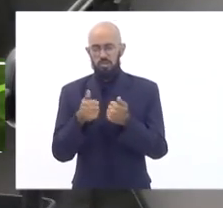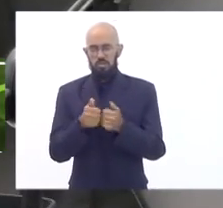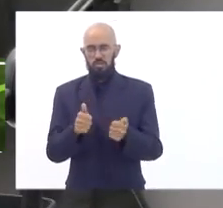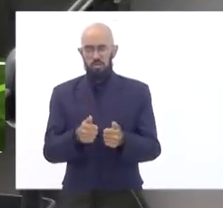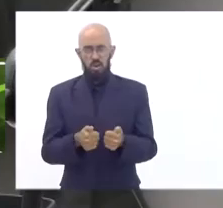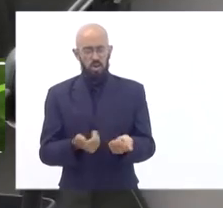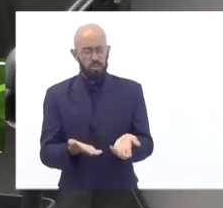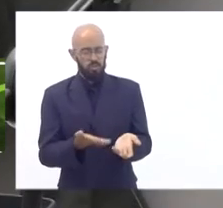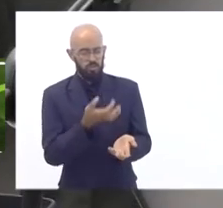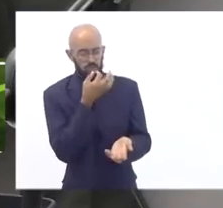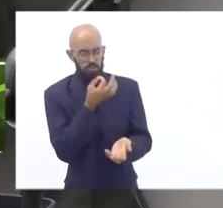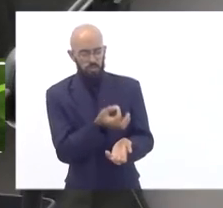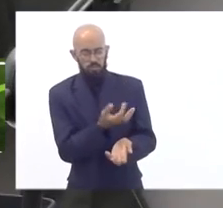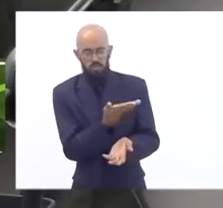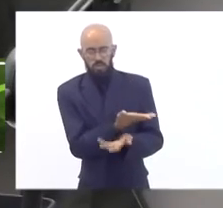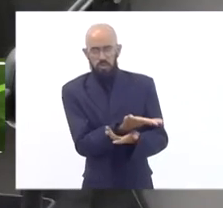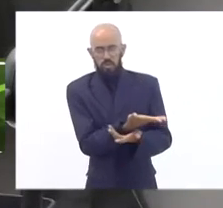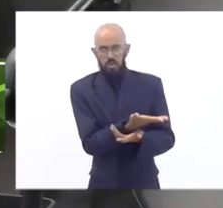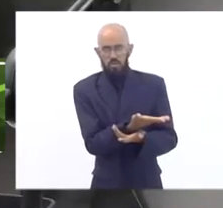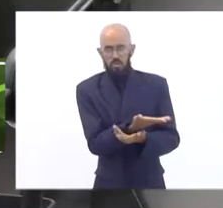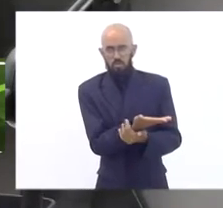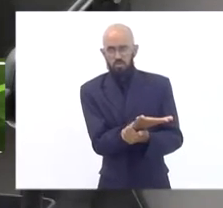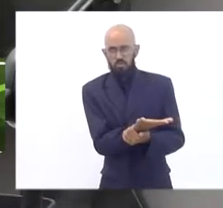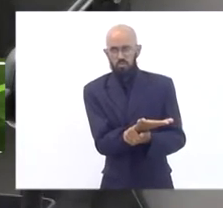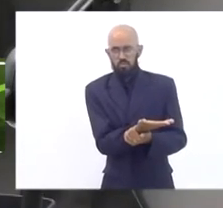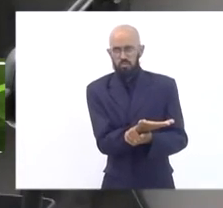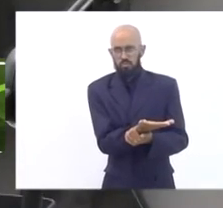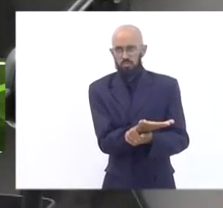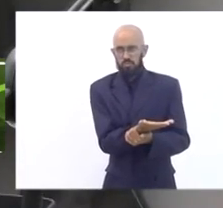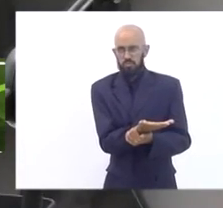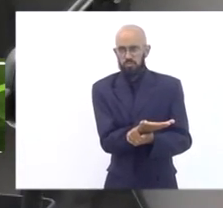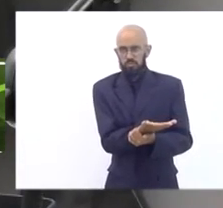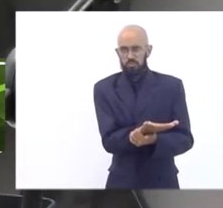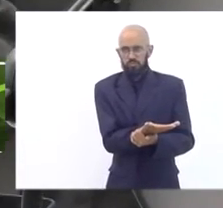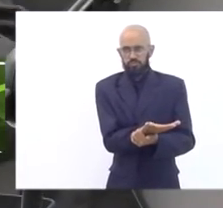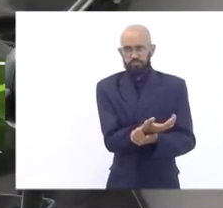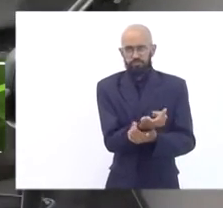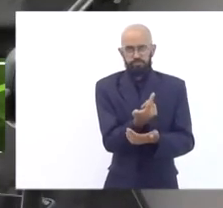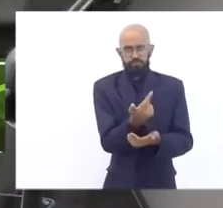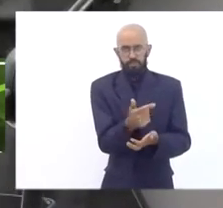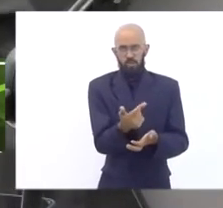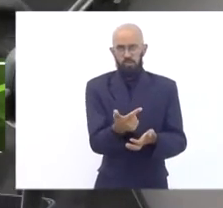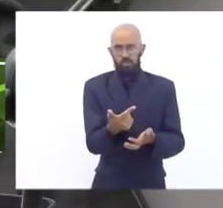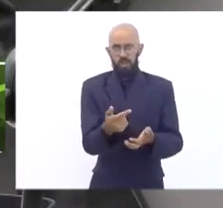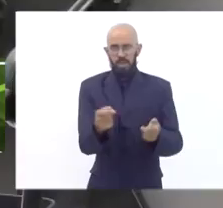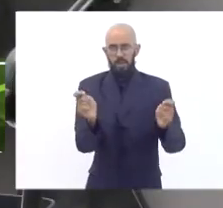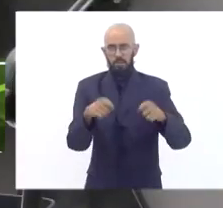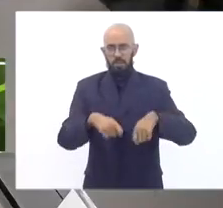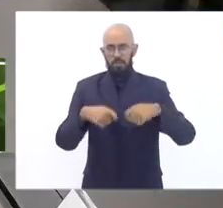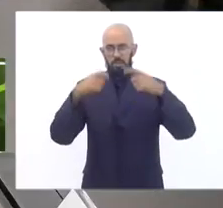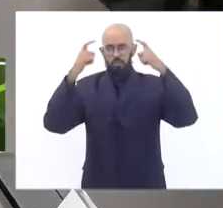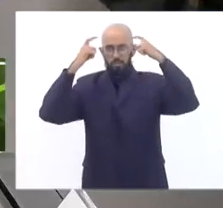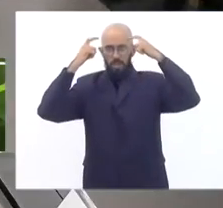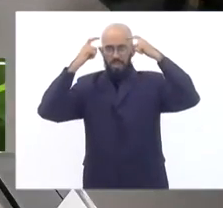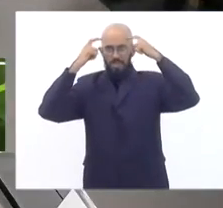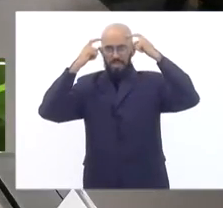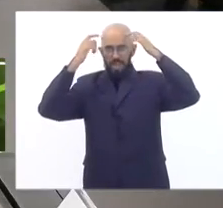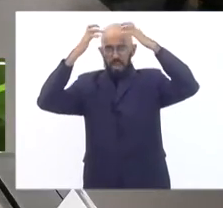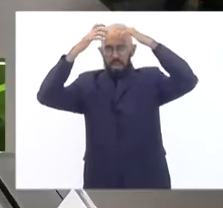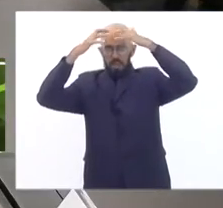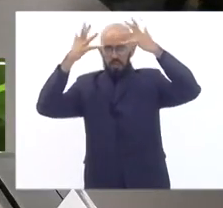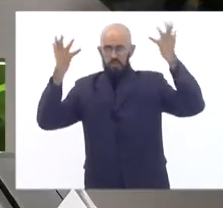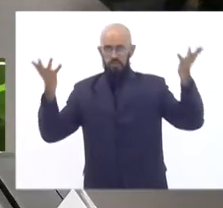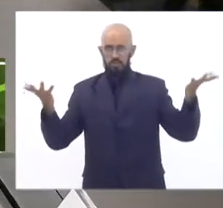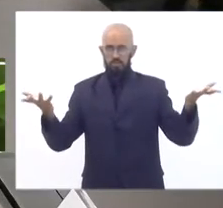de negociação, estava acéfala. Bom, eu queria ouvir a representante